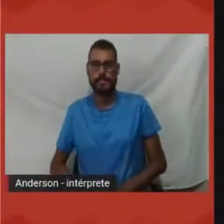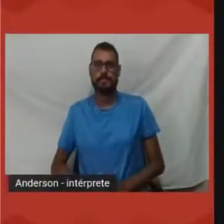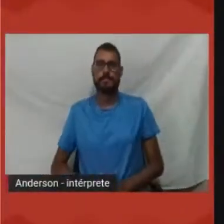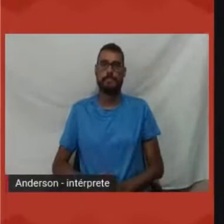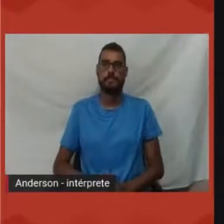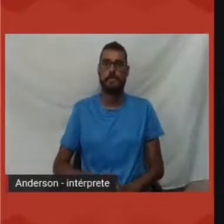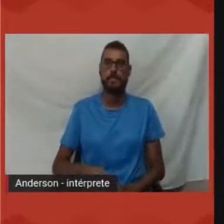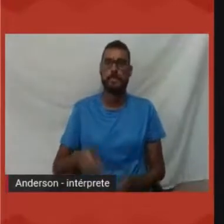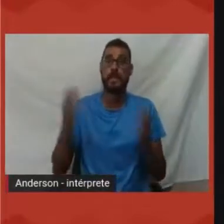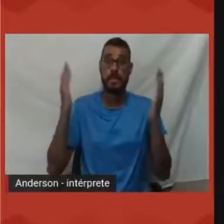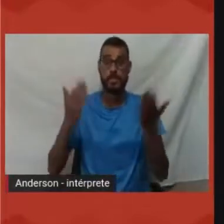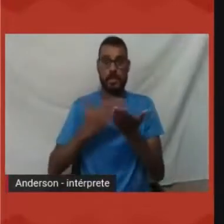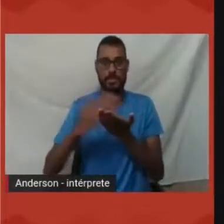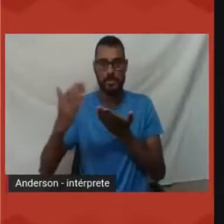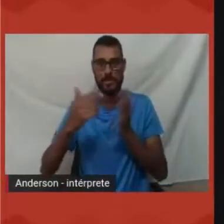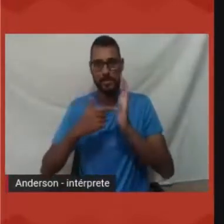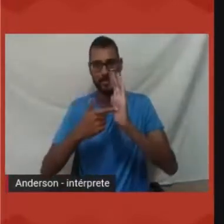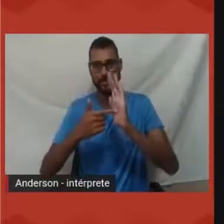Conrado.